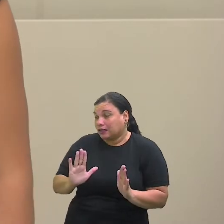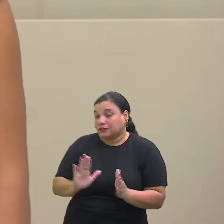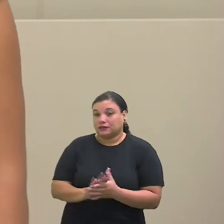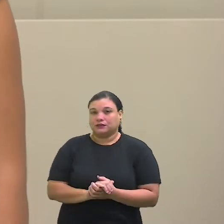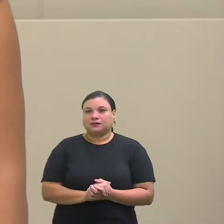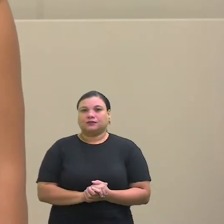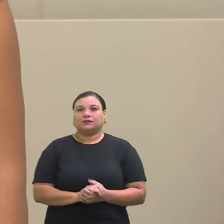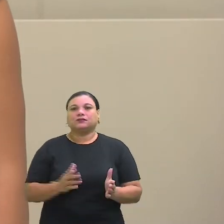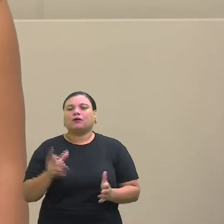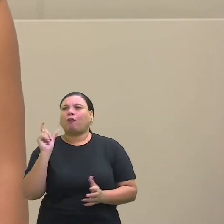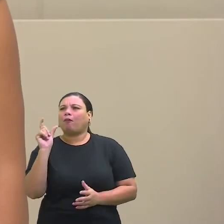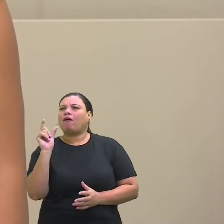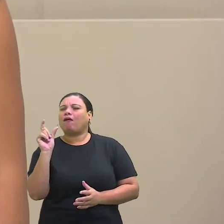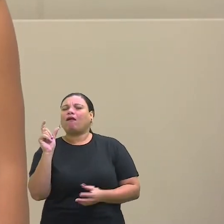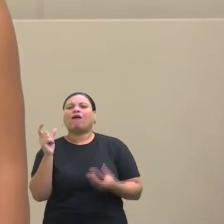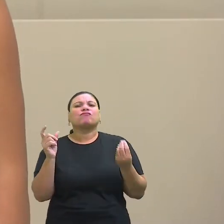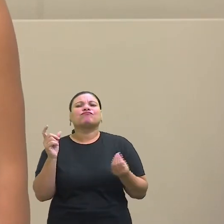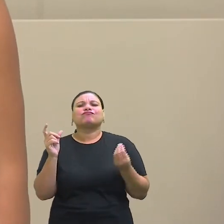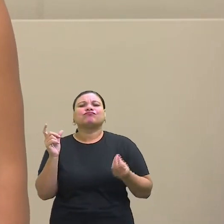Impaciente.